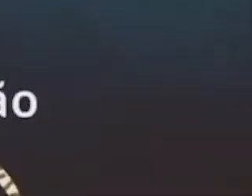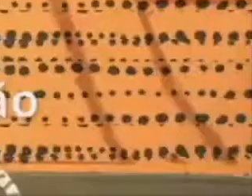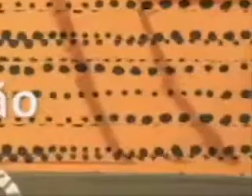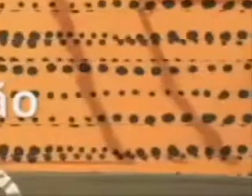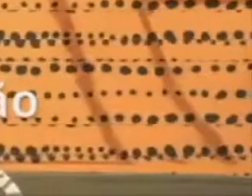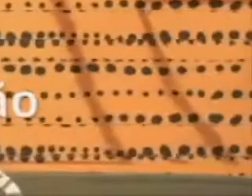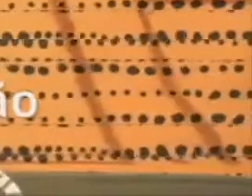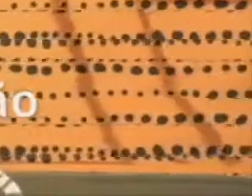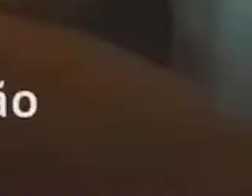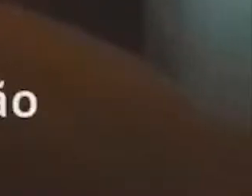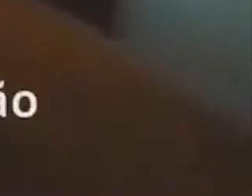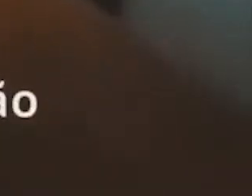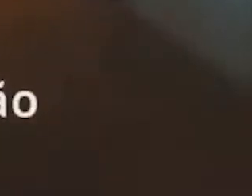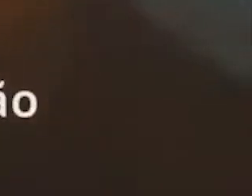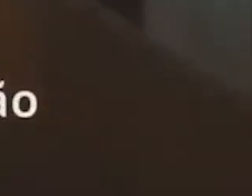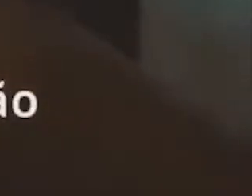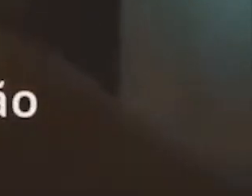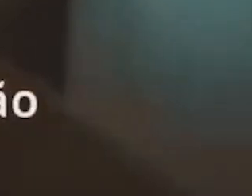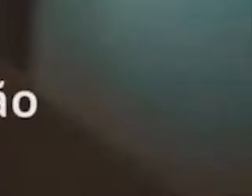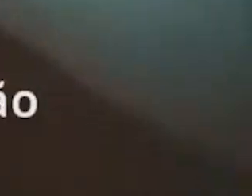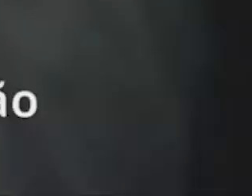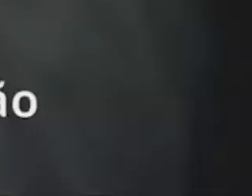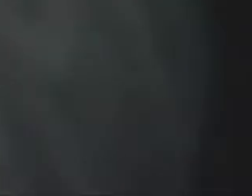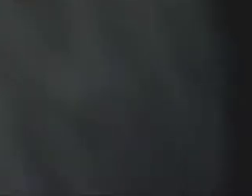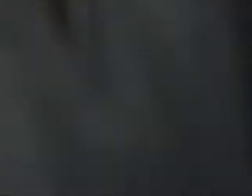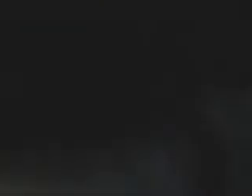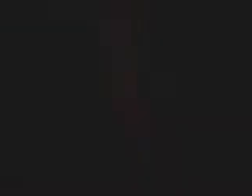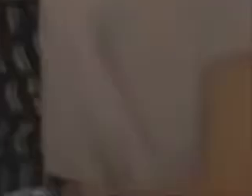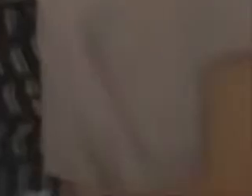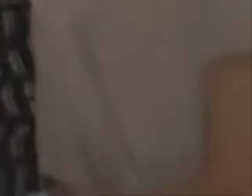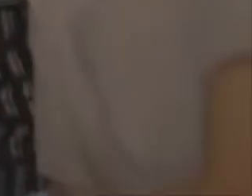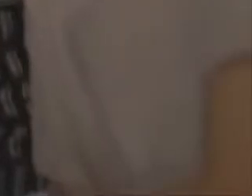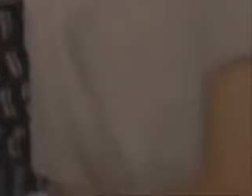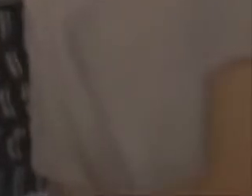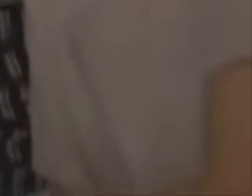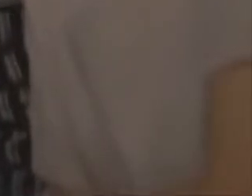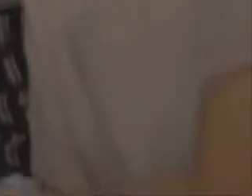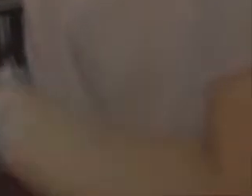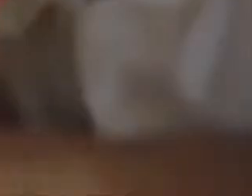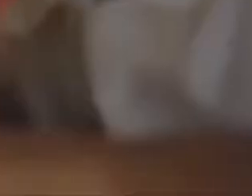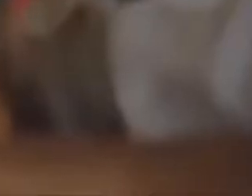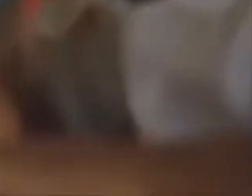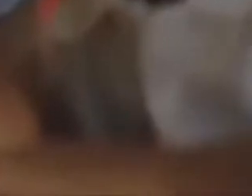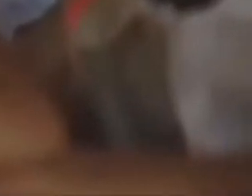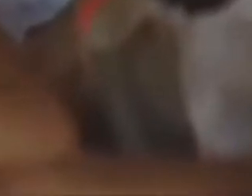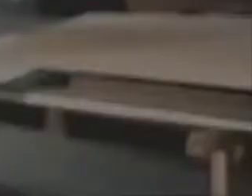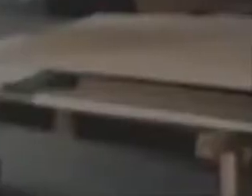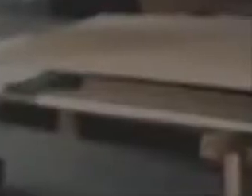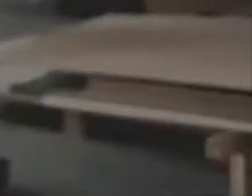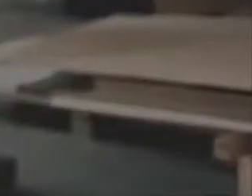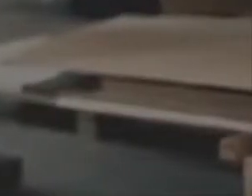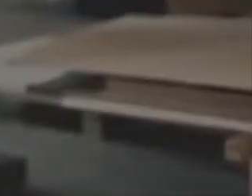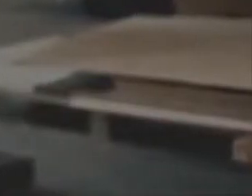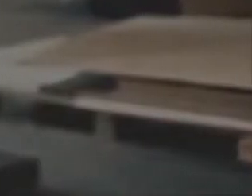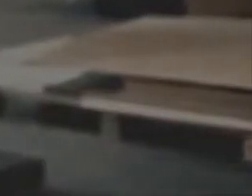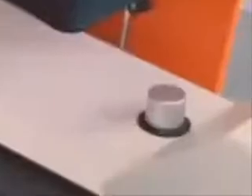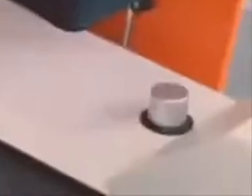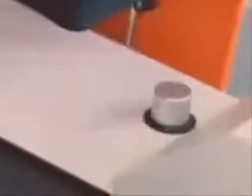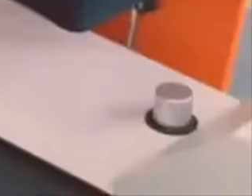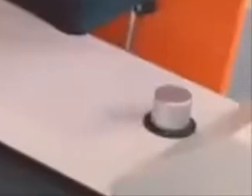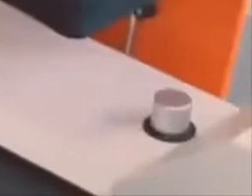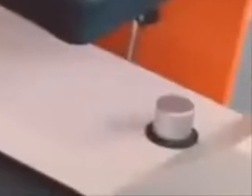Por isso, o nosso convite para a transformação é aberto a todos que querem ser parte dela. Mentes